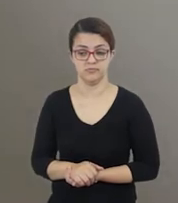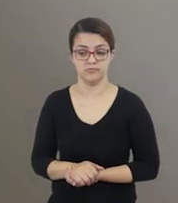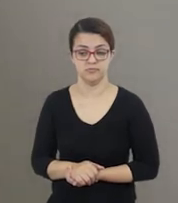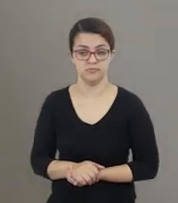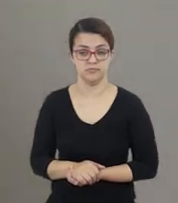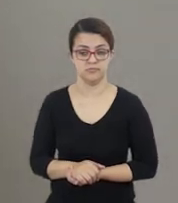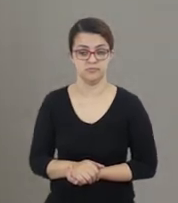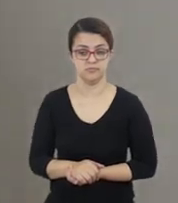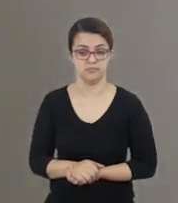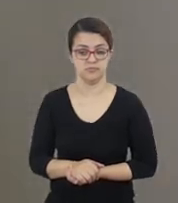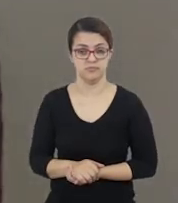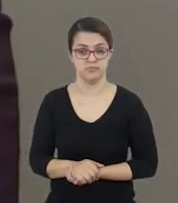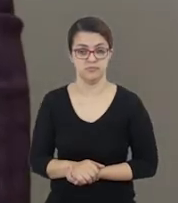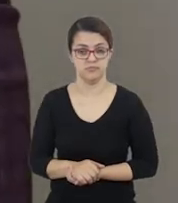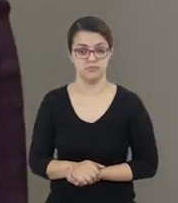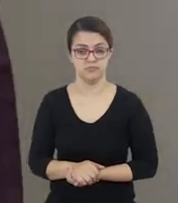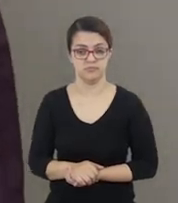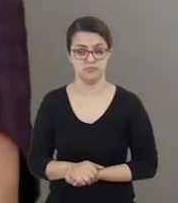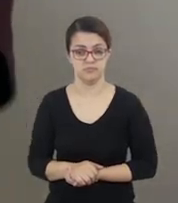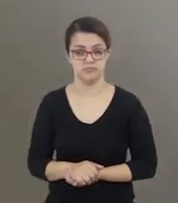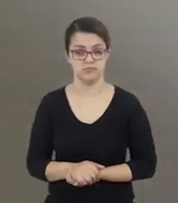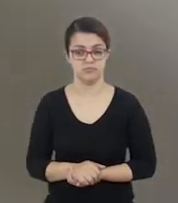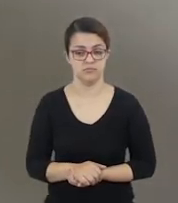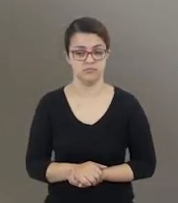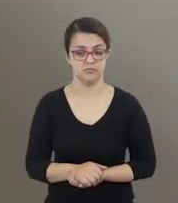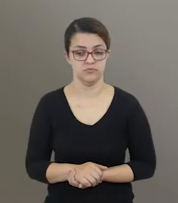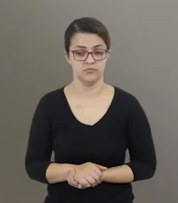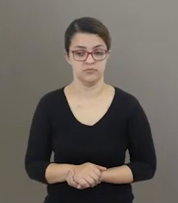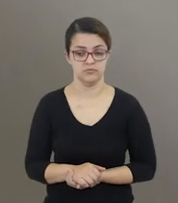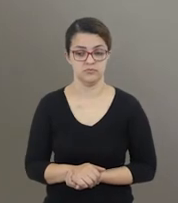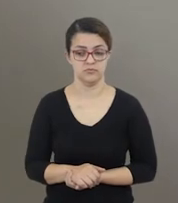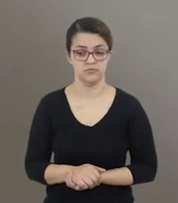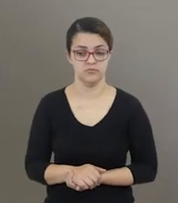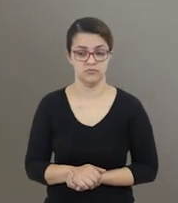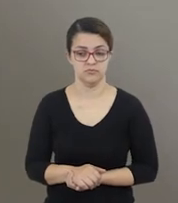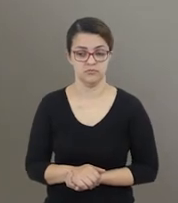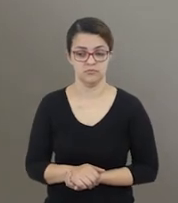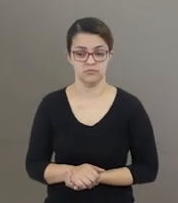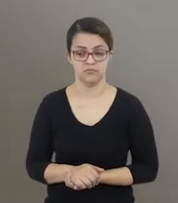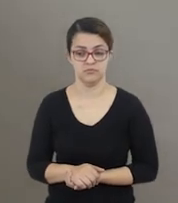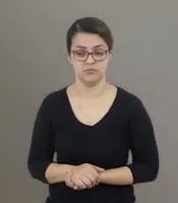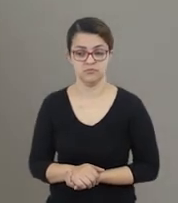Olha lá, já tá dando forma na nossa tartaruguinha. Outra patinha atrás.